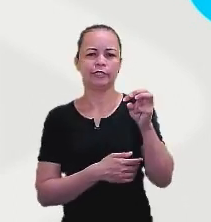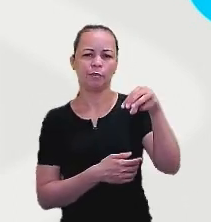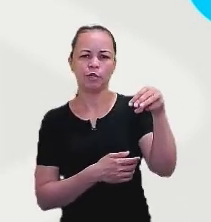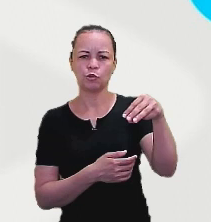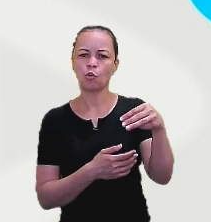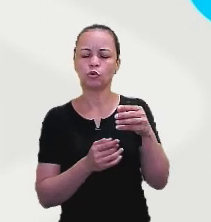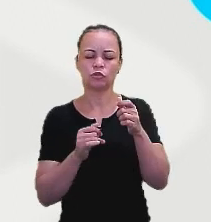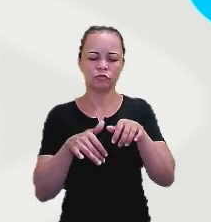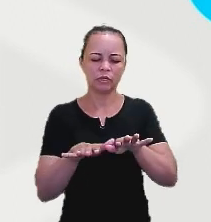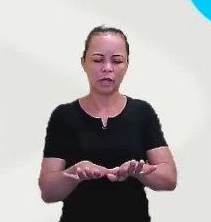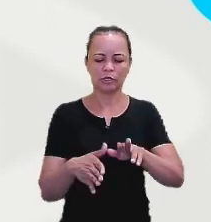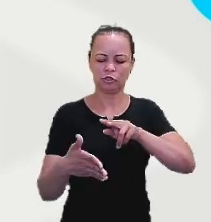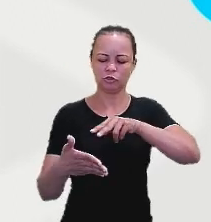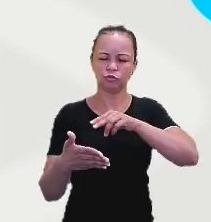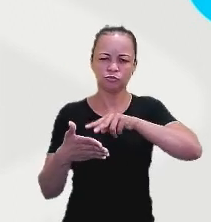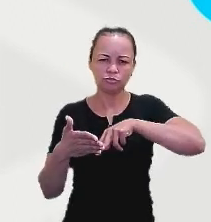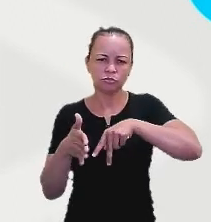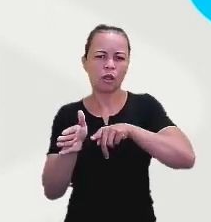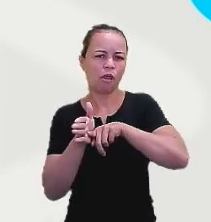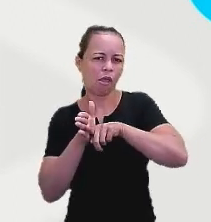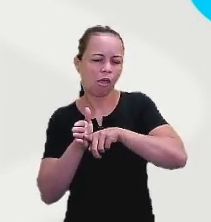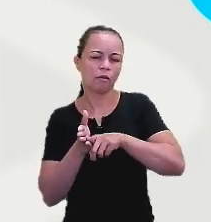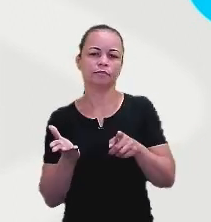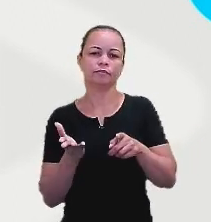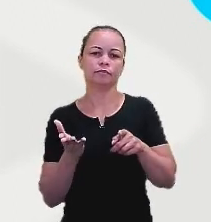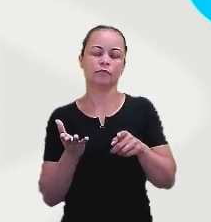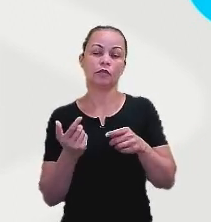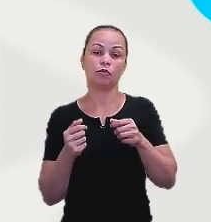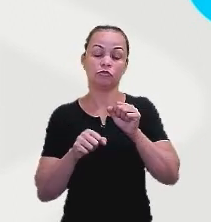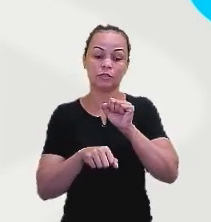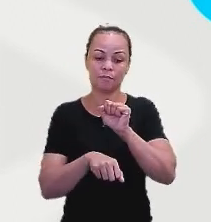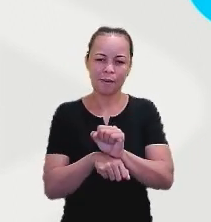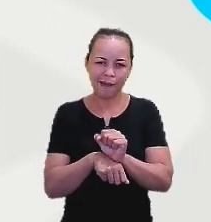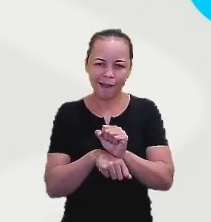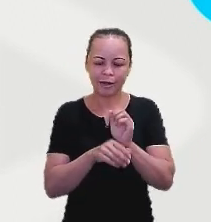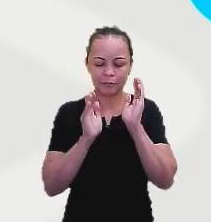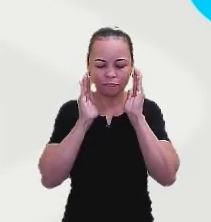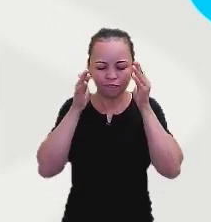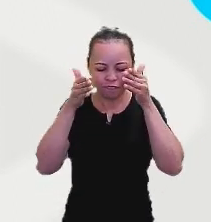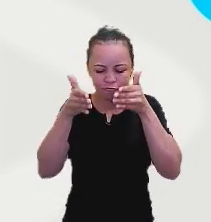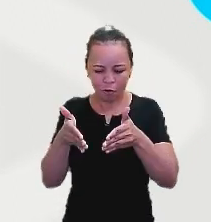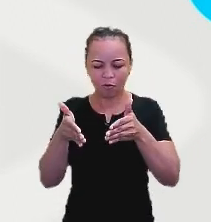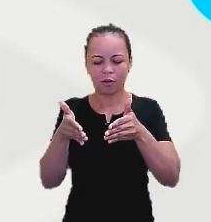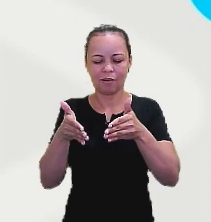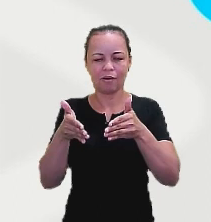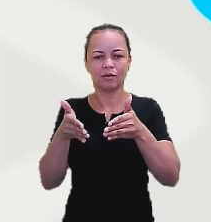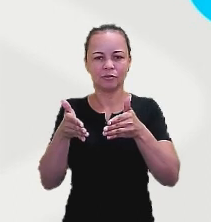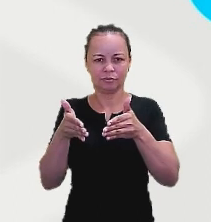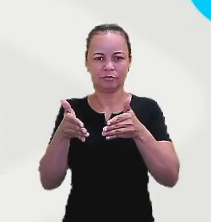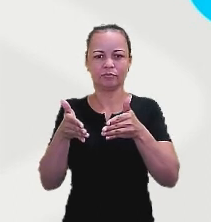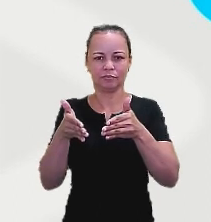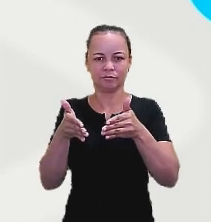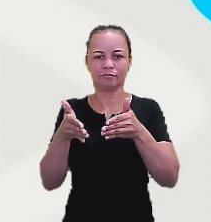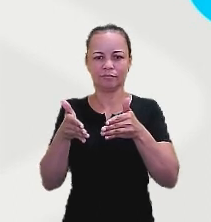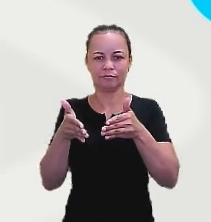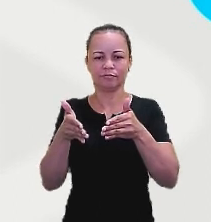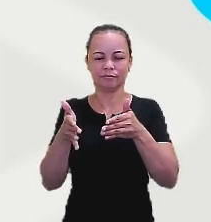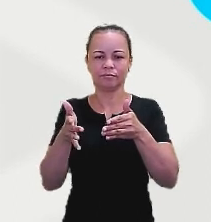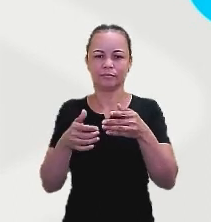buscando, estudando. Então, ao se concentrar, você tem que ficar